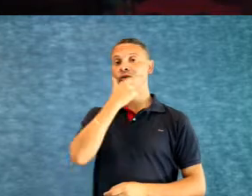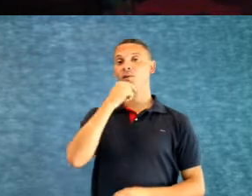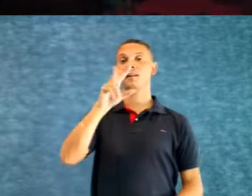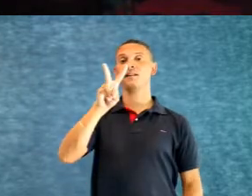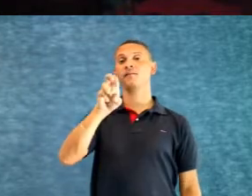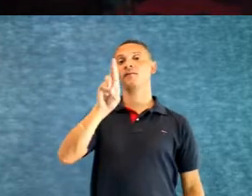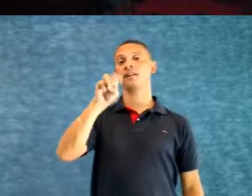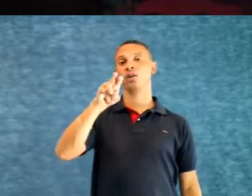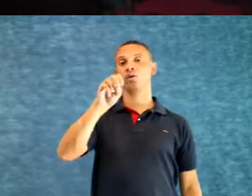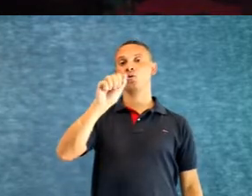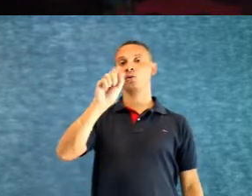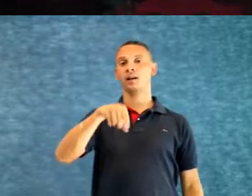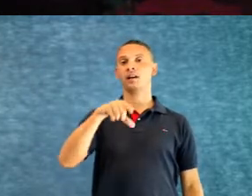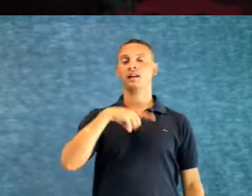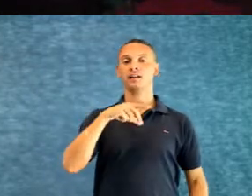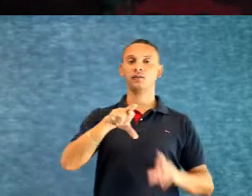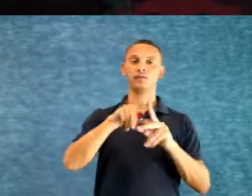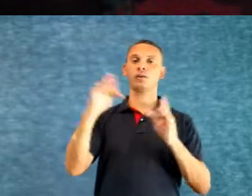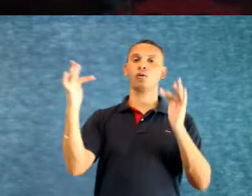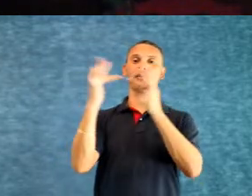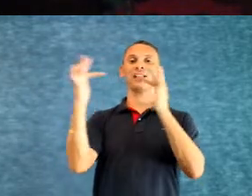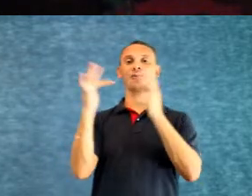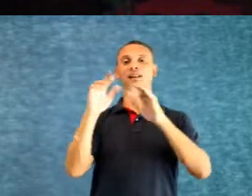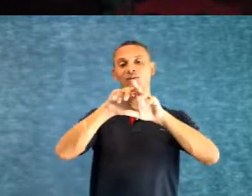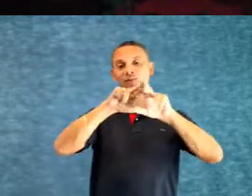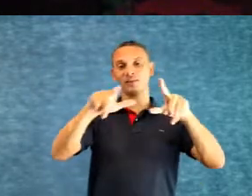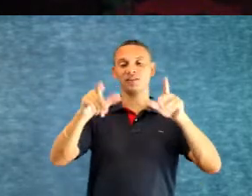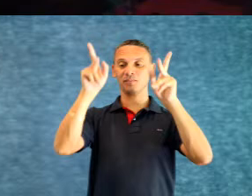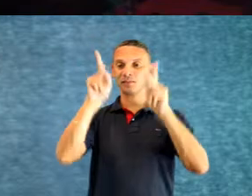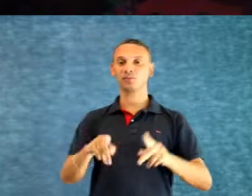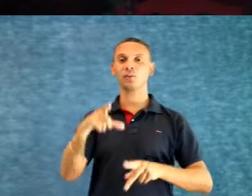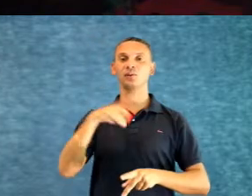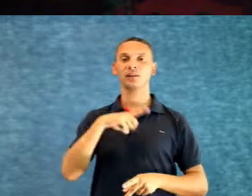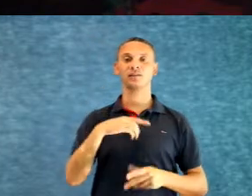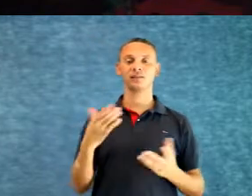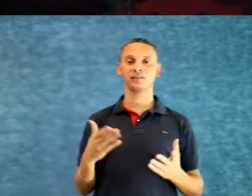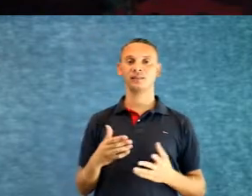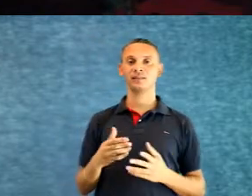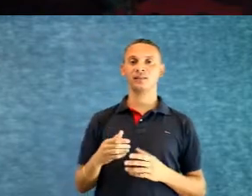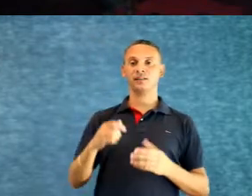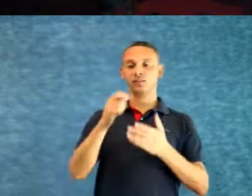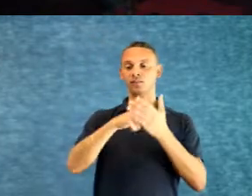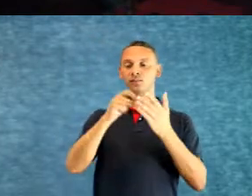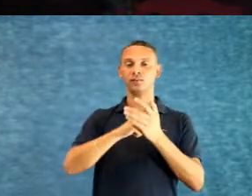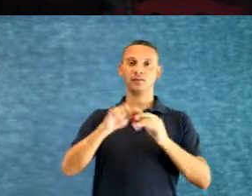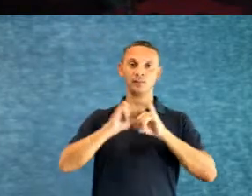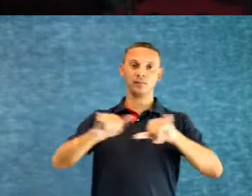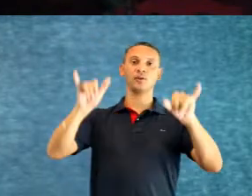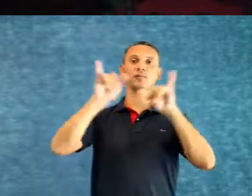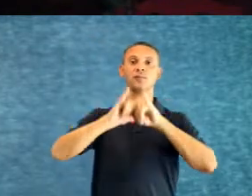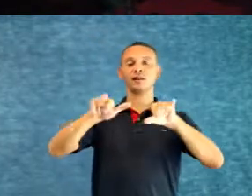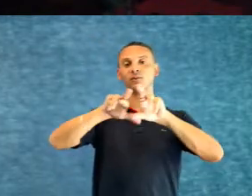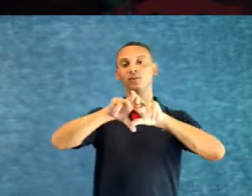que, lamentavelmente, não conhecemos as cartas que ela havia recebido e que haviam